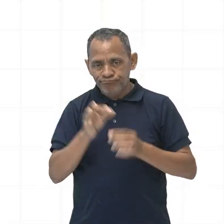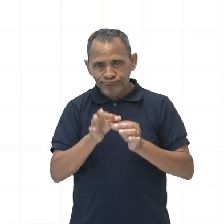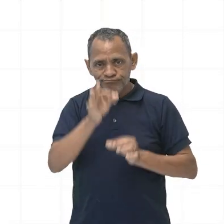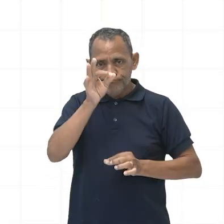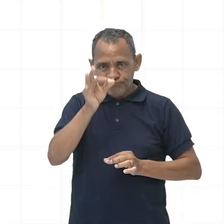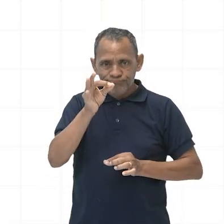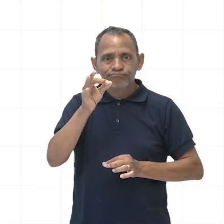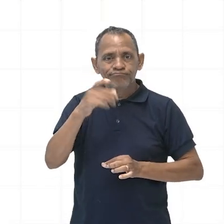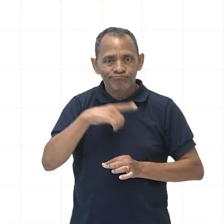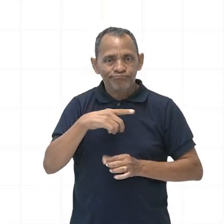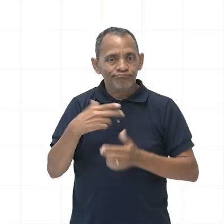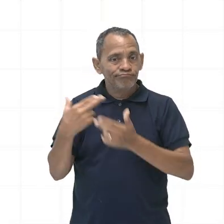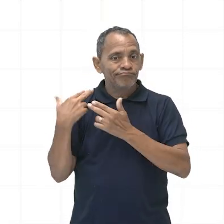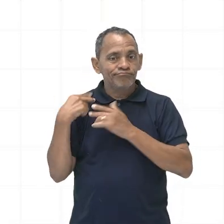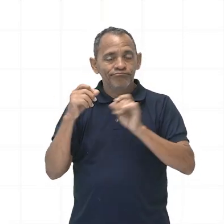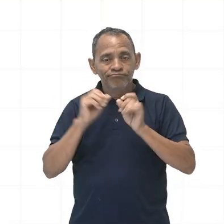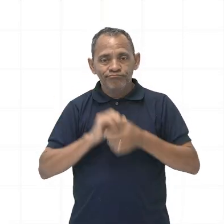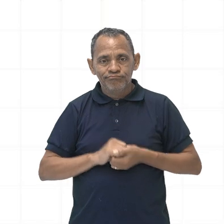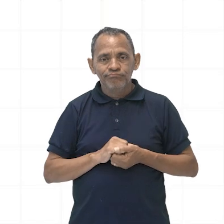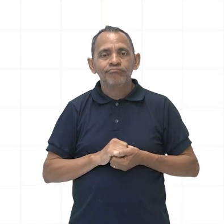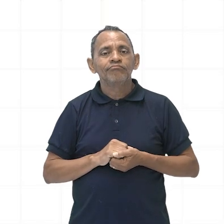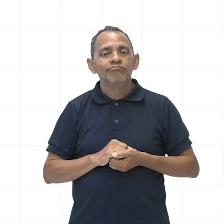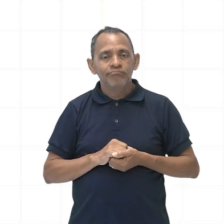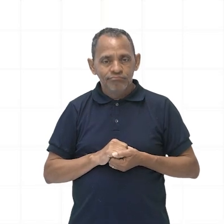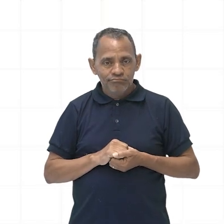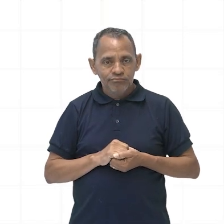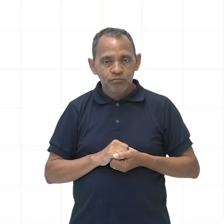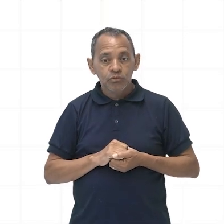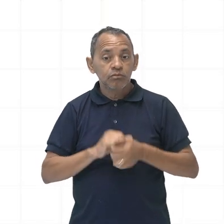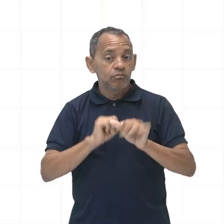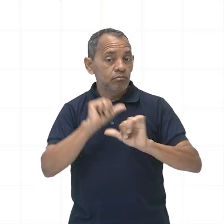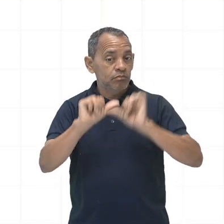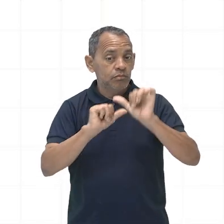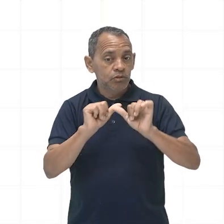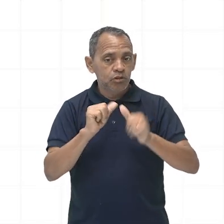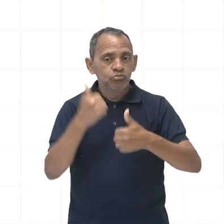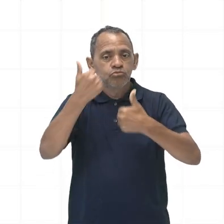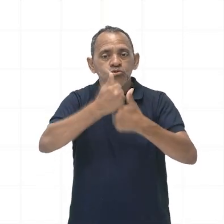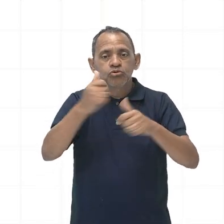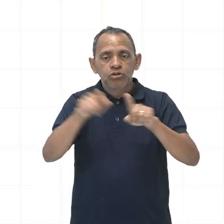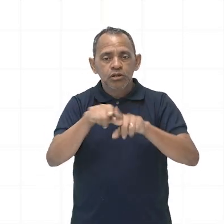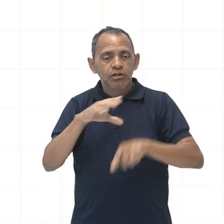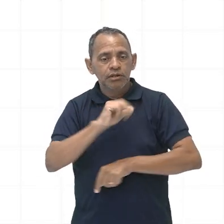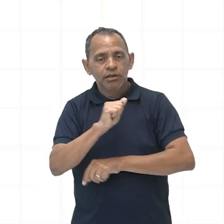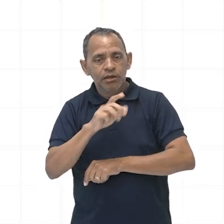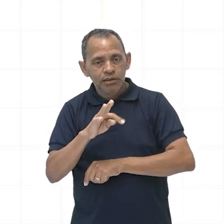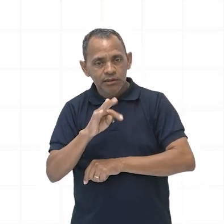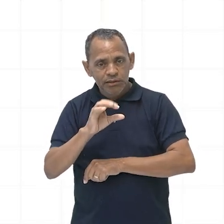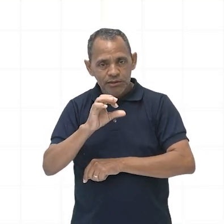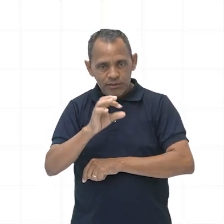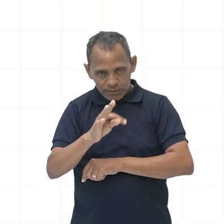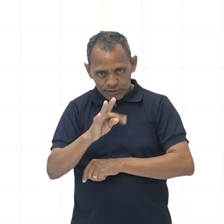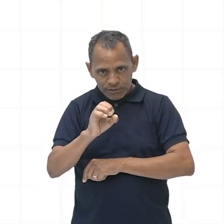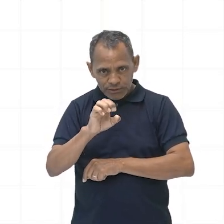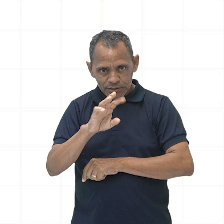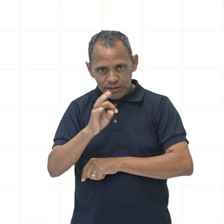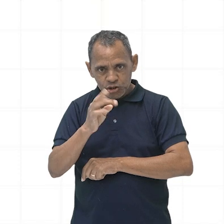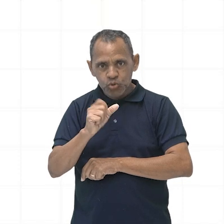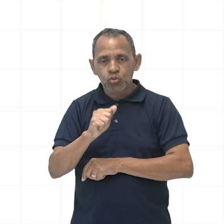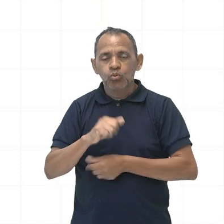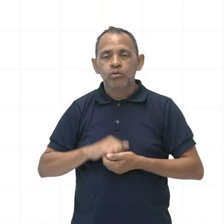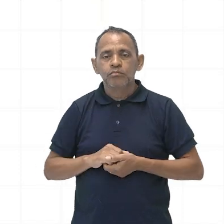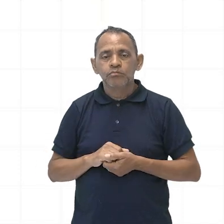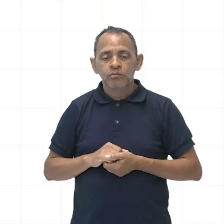fazendo o papel do cateto no triângulo menor. Então, nós temos a seguinte proporção, que a hipotenusa do